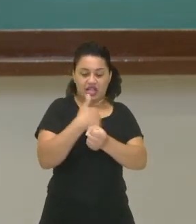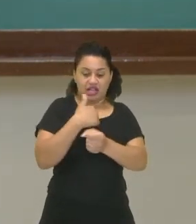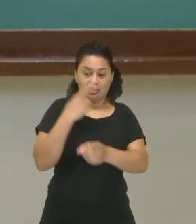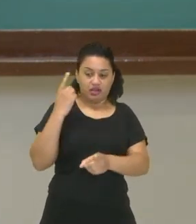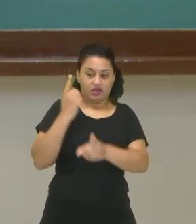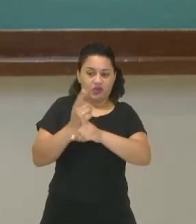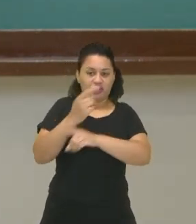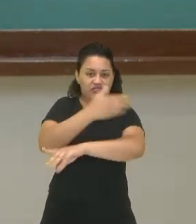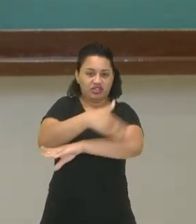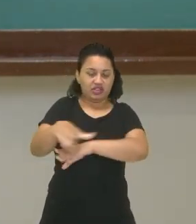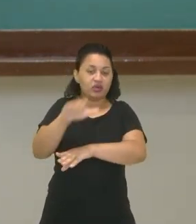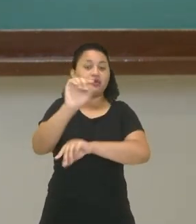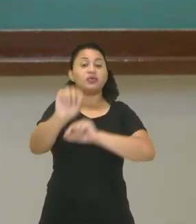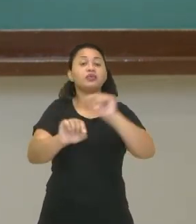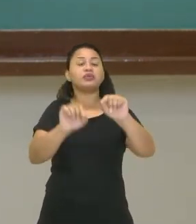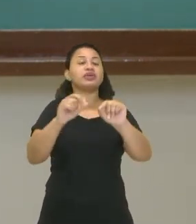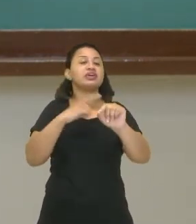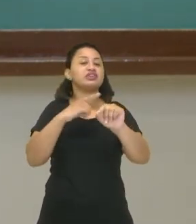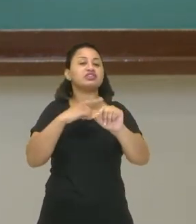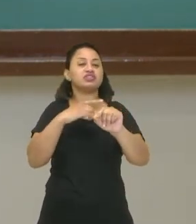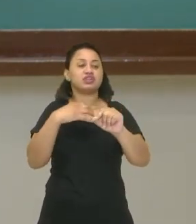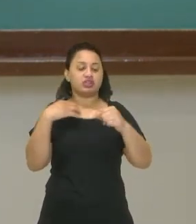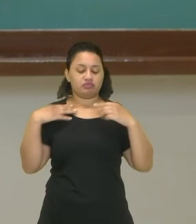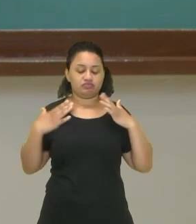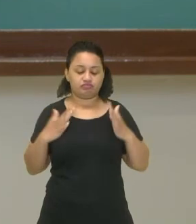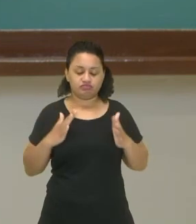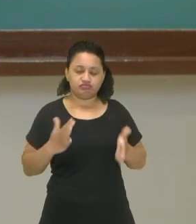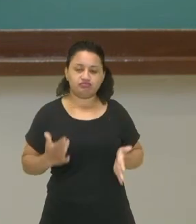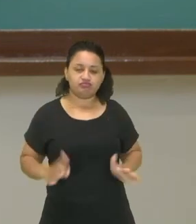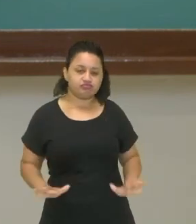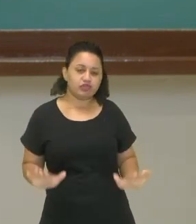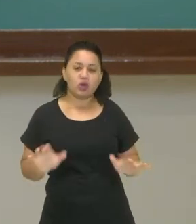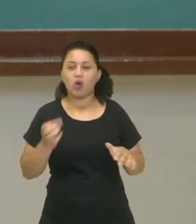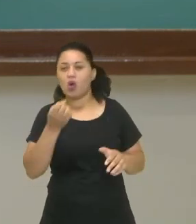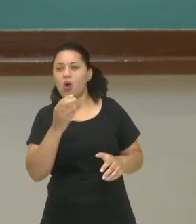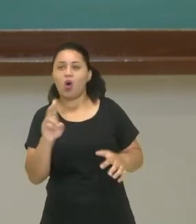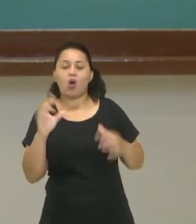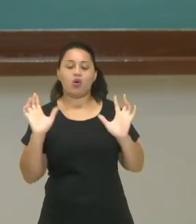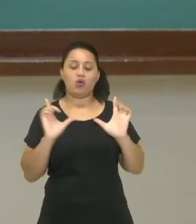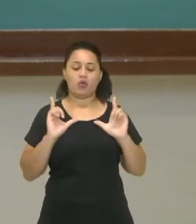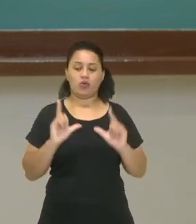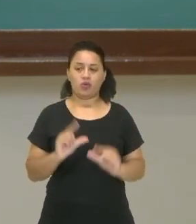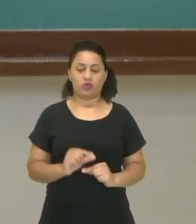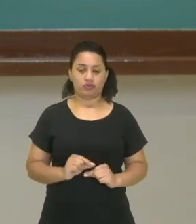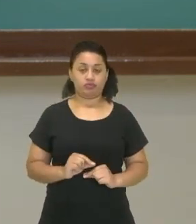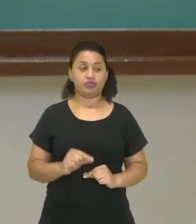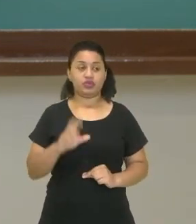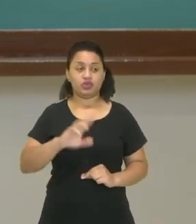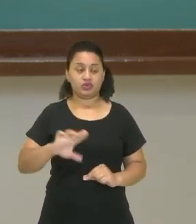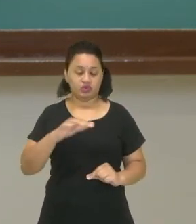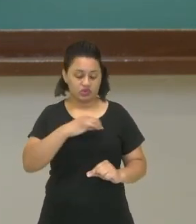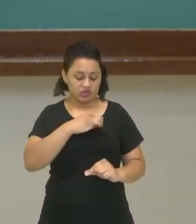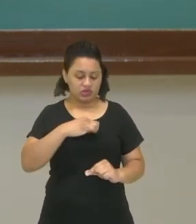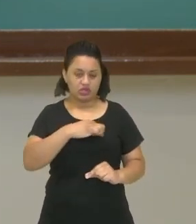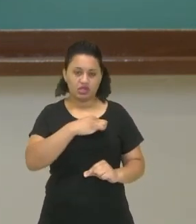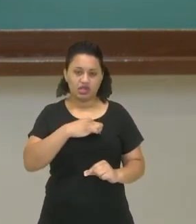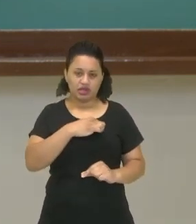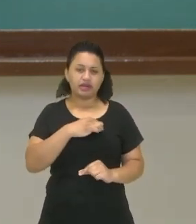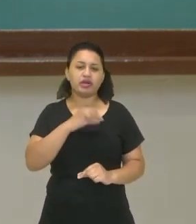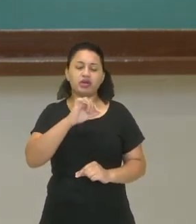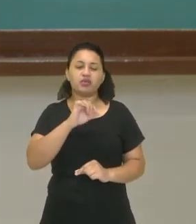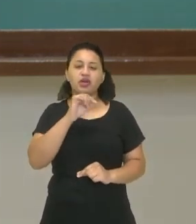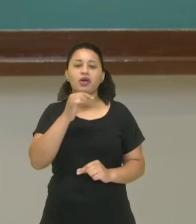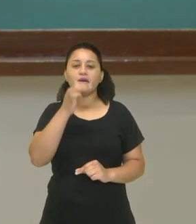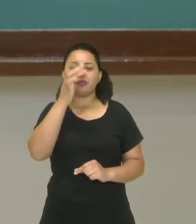As pessoas usavam no vestido ou no paletó uma camélia branca. E essa